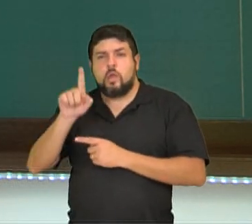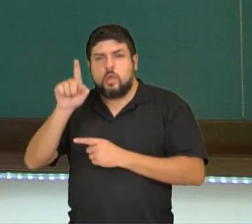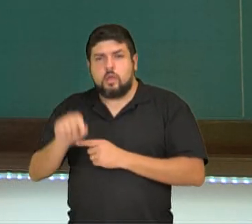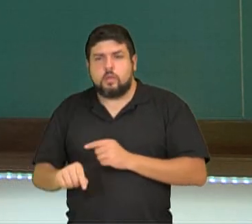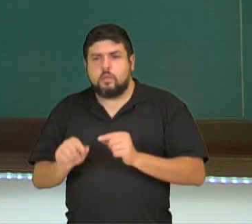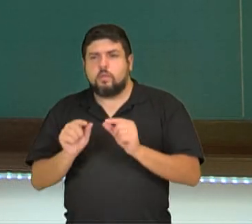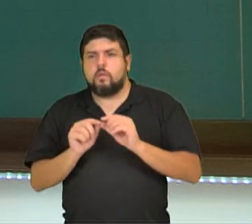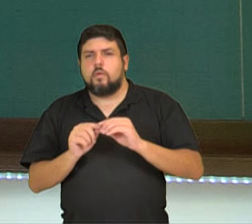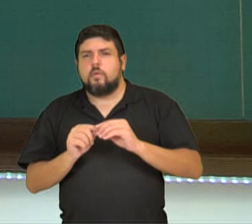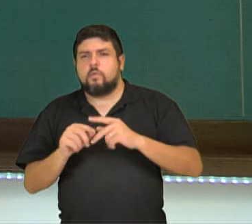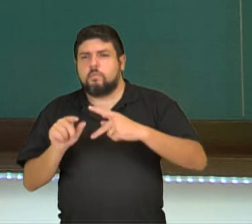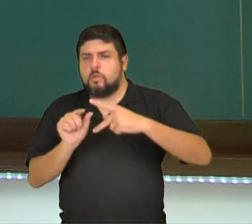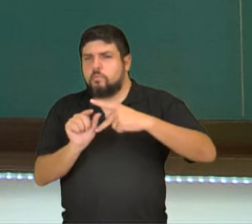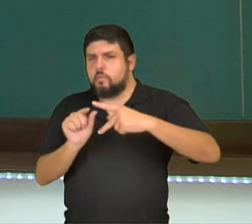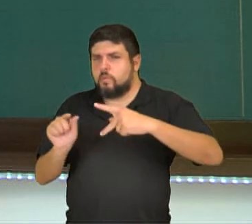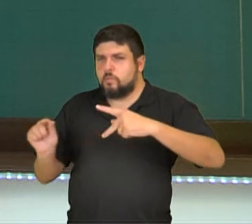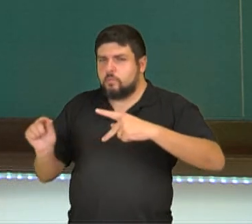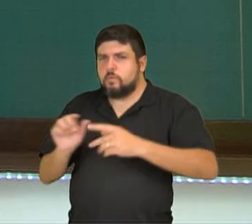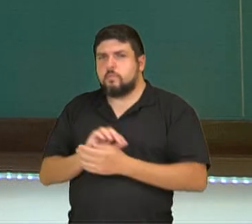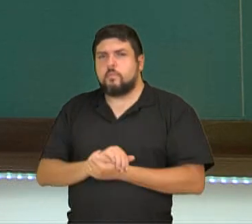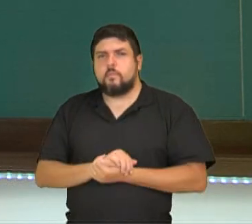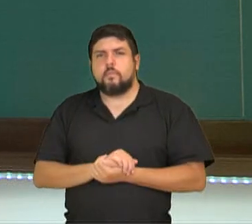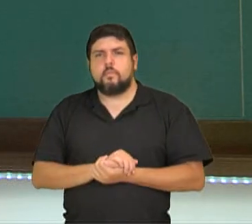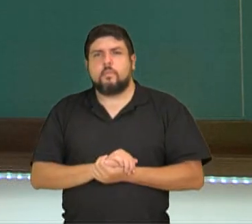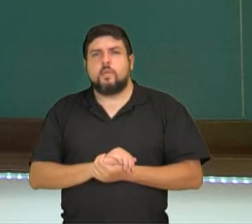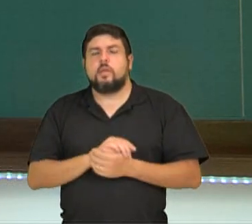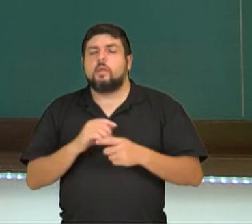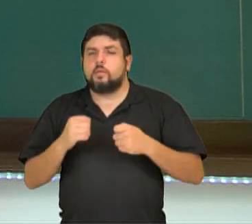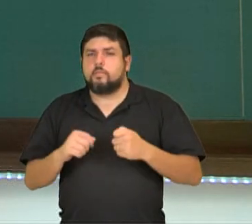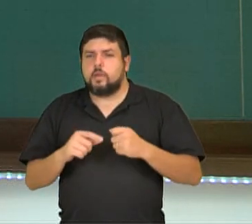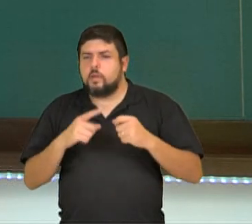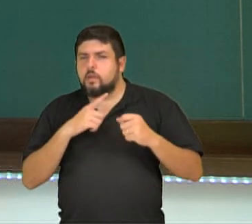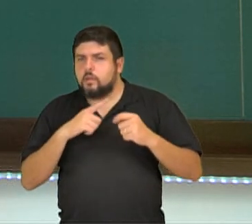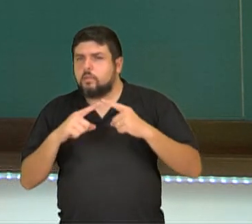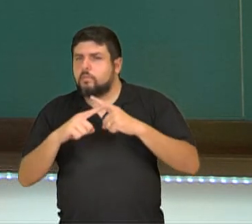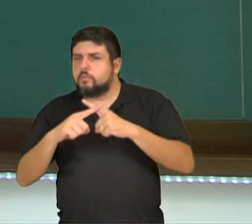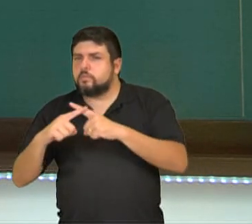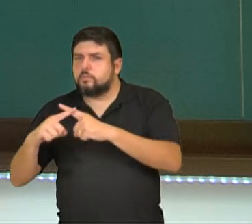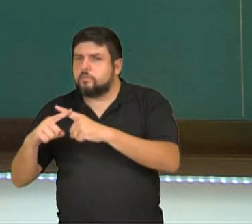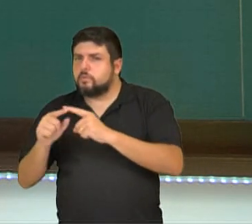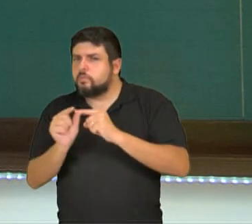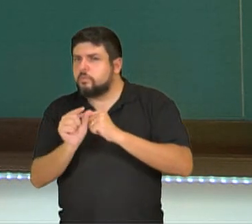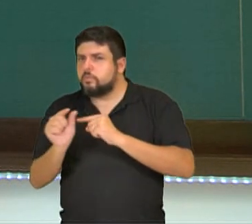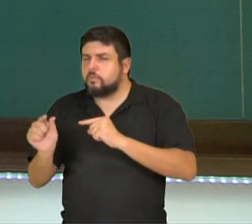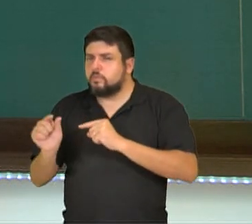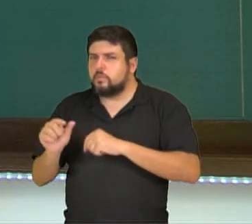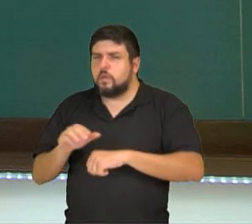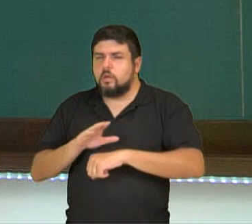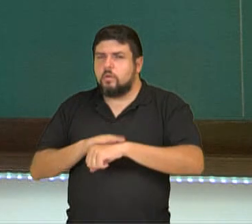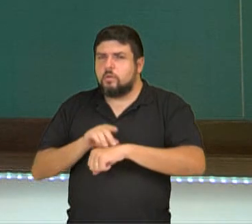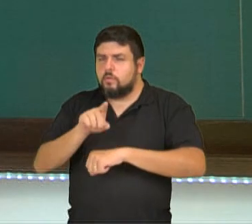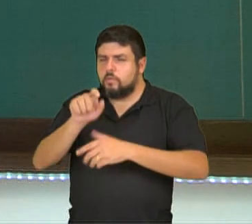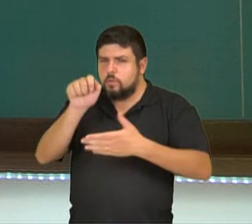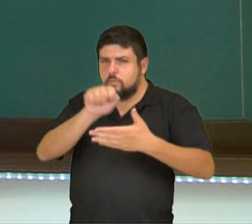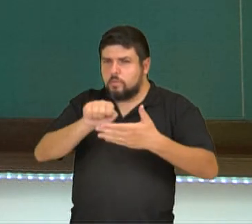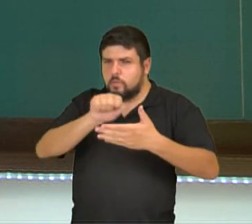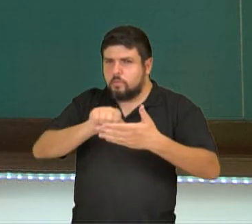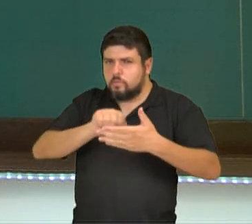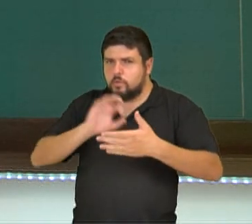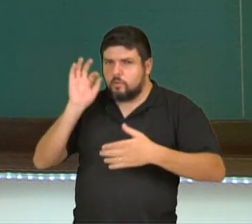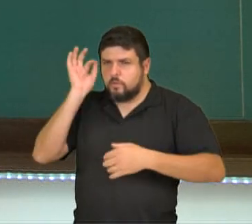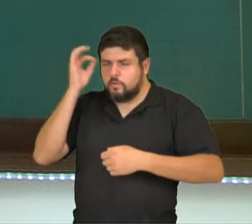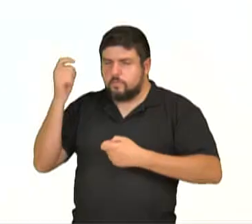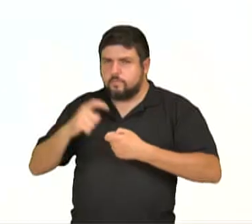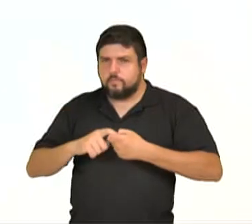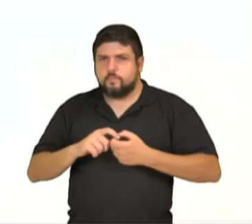de fatores. Ou seja, vai ter que ter uma multiplicação em algum lugar aí, ok? Eu vou dar um tempinho para você trabalhar nisso e